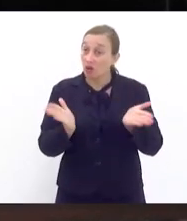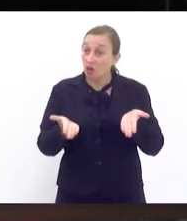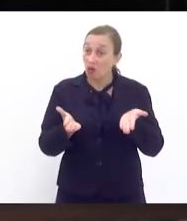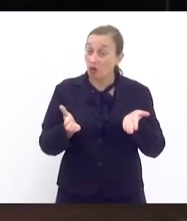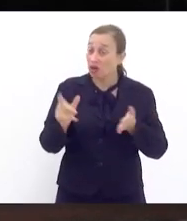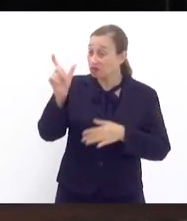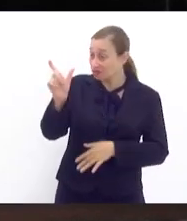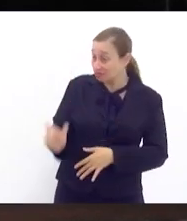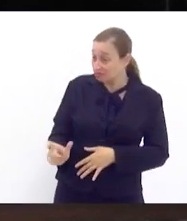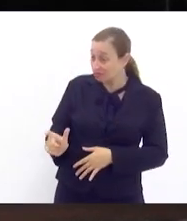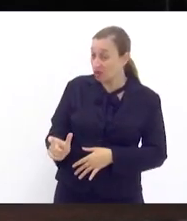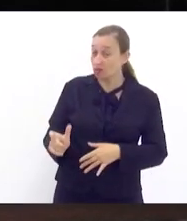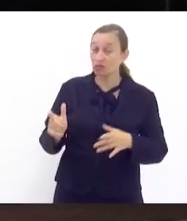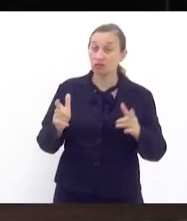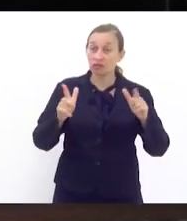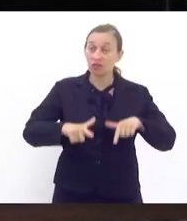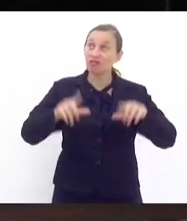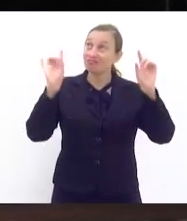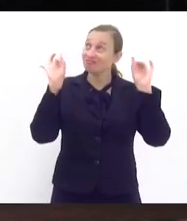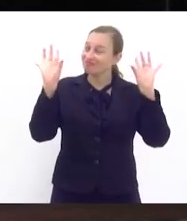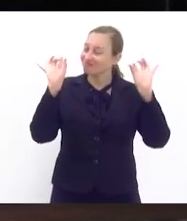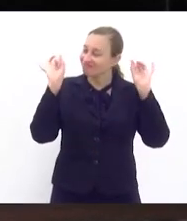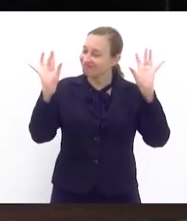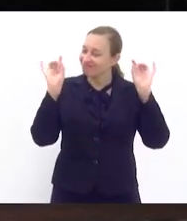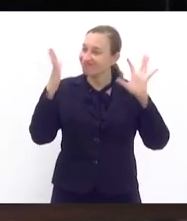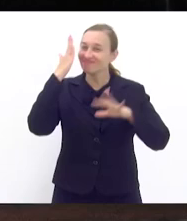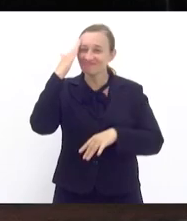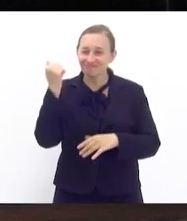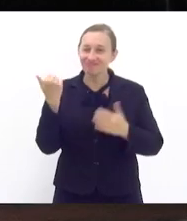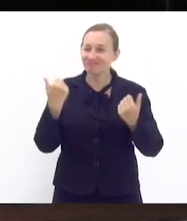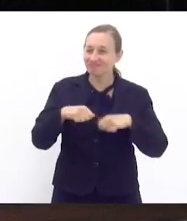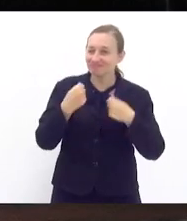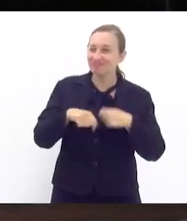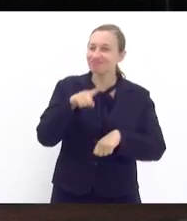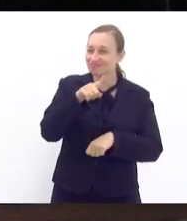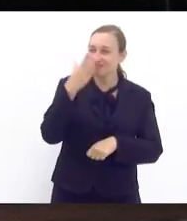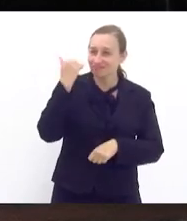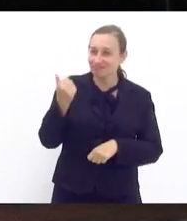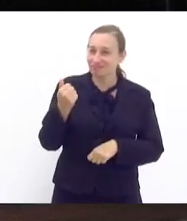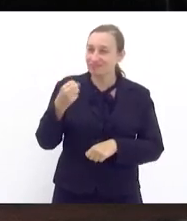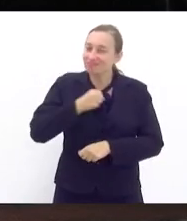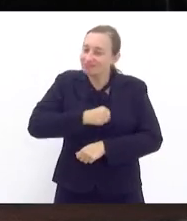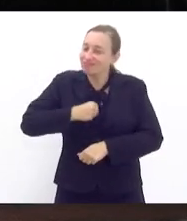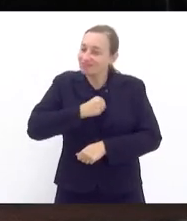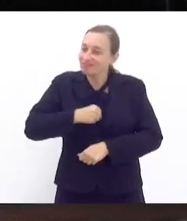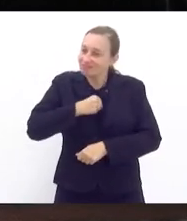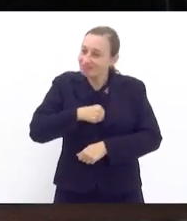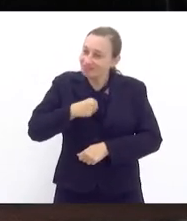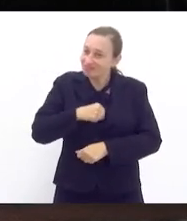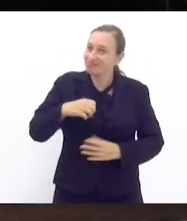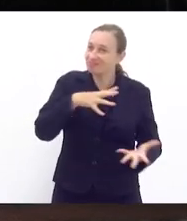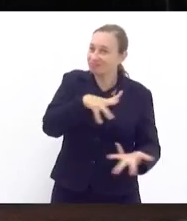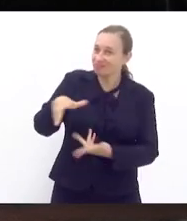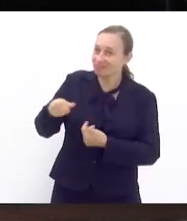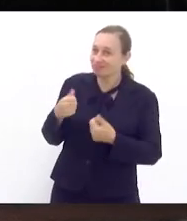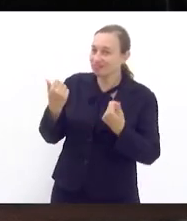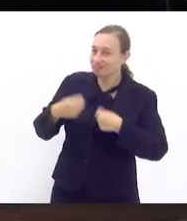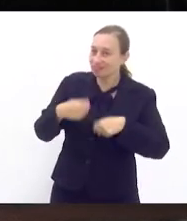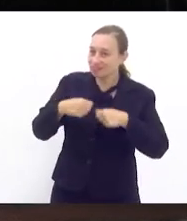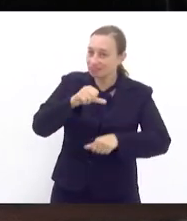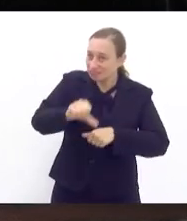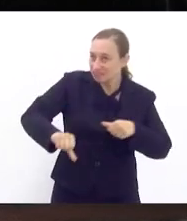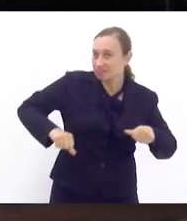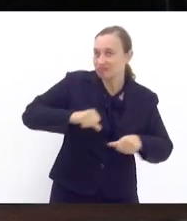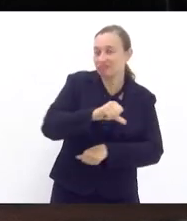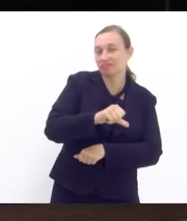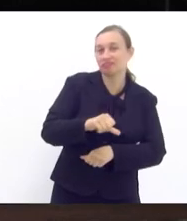mais especial e a gente sabe, e é preciso que você saiba que está fazendo muita falta nesse mundo que precisa de tantas